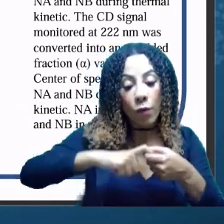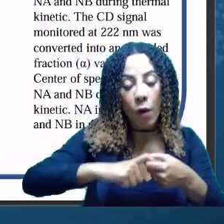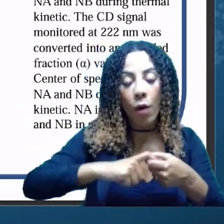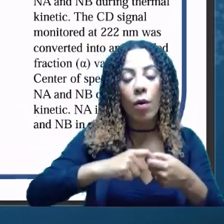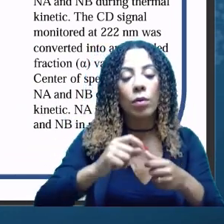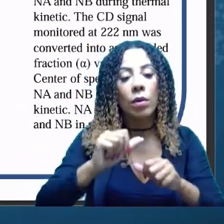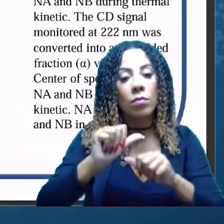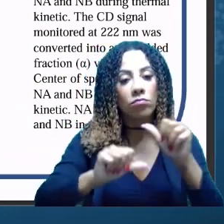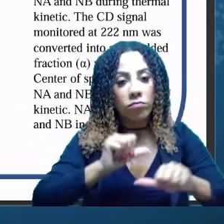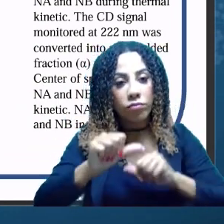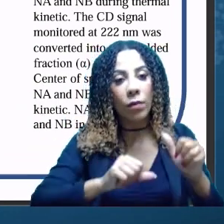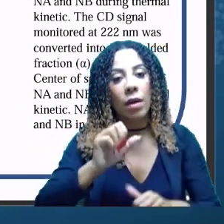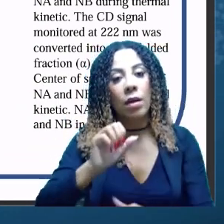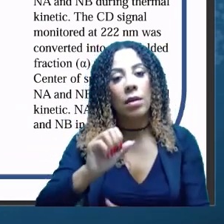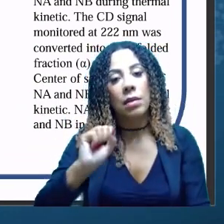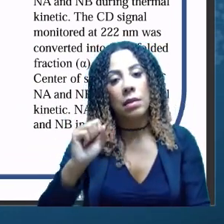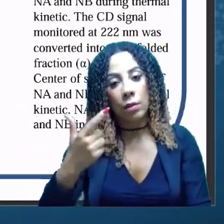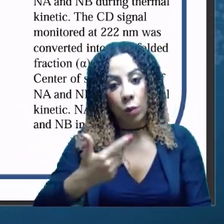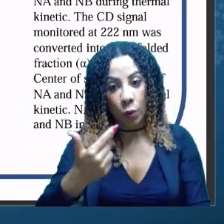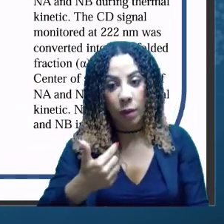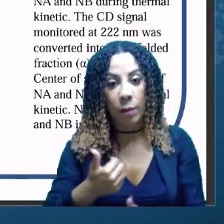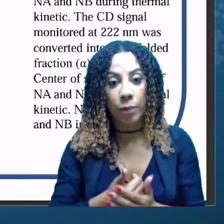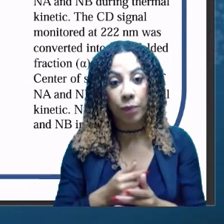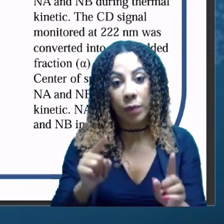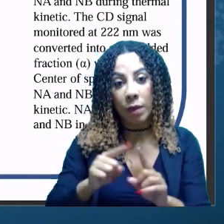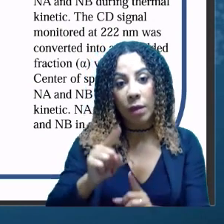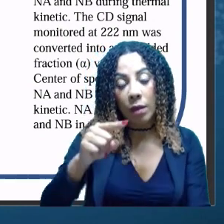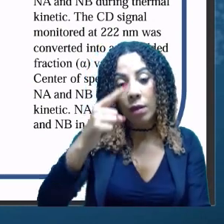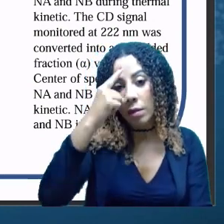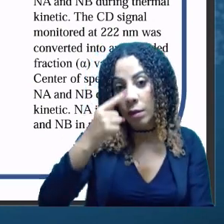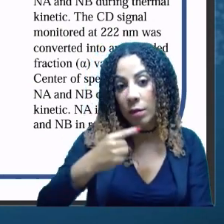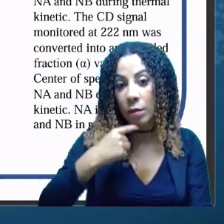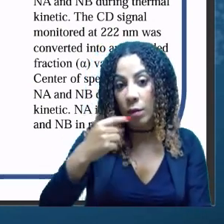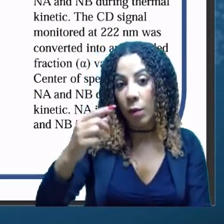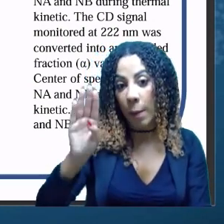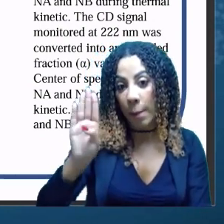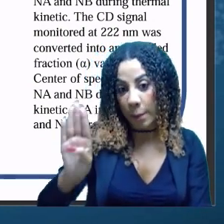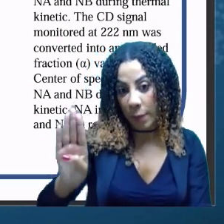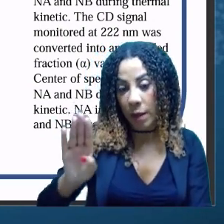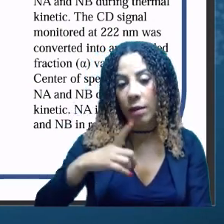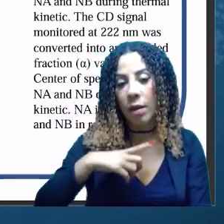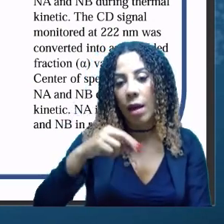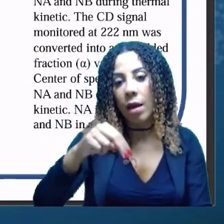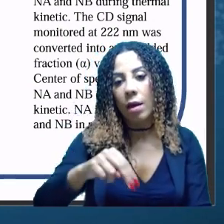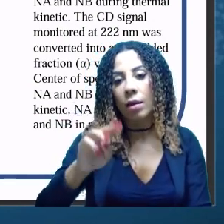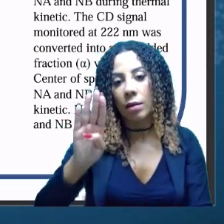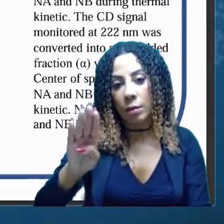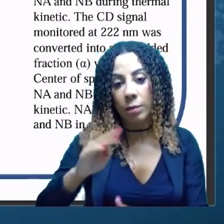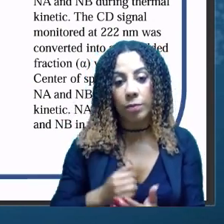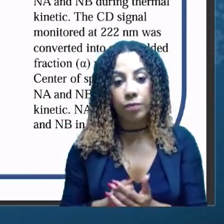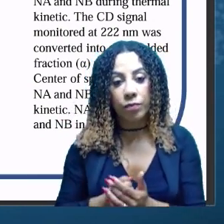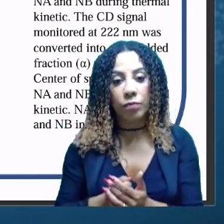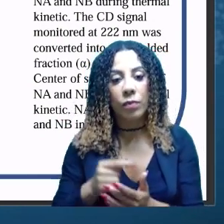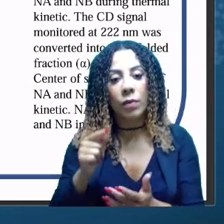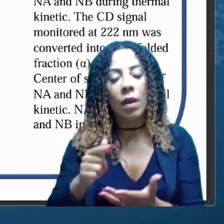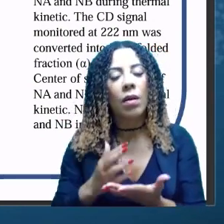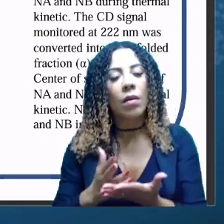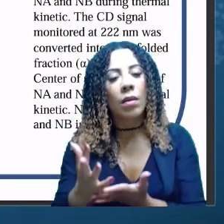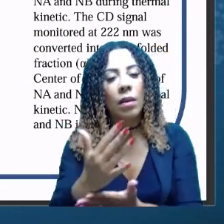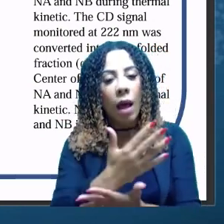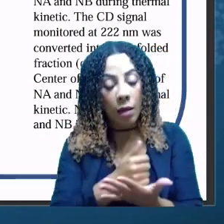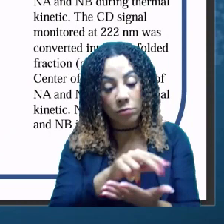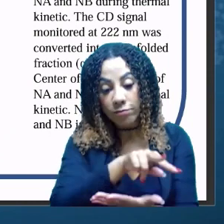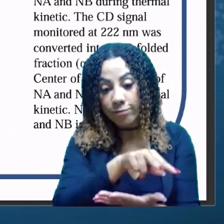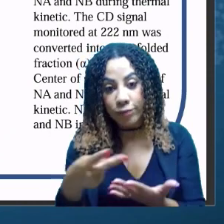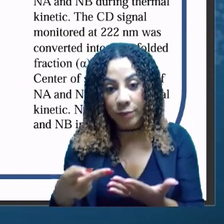mesmo foi observado, como a gente observa aqui na figura B, para a proteína NB. Os dados de dicroísmo circular convertidos em fração de